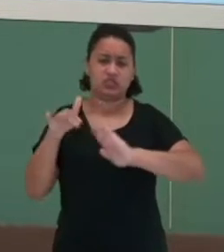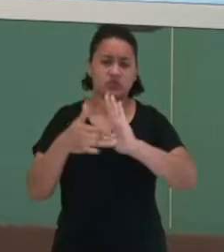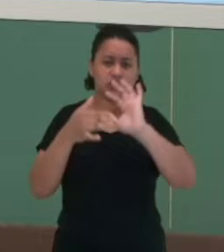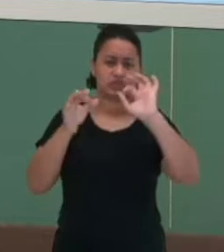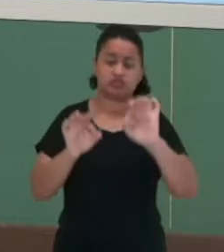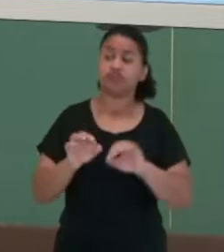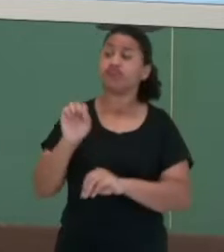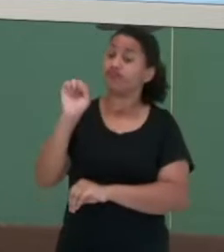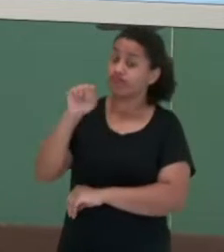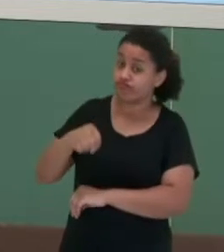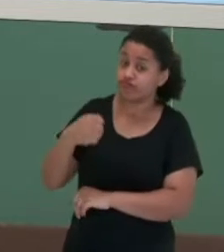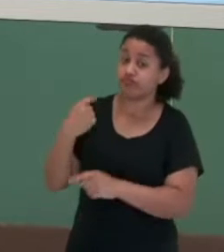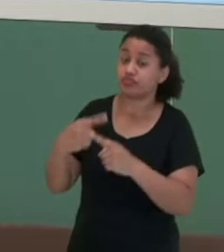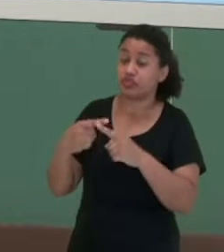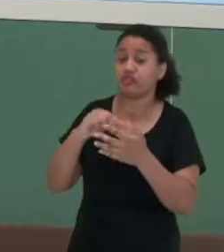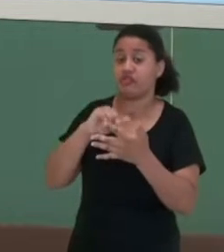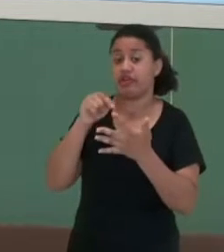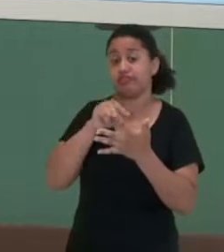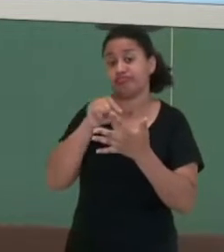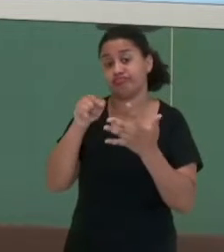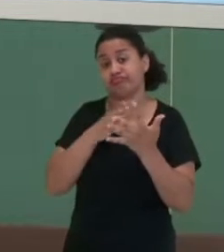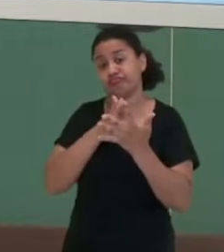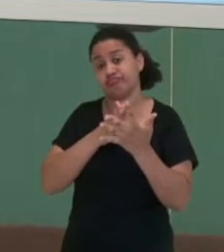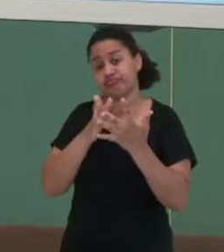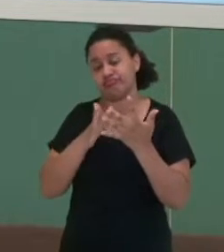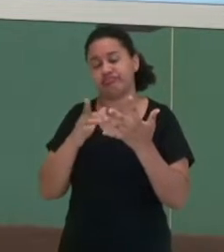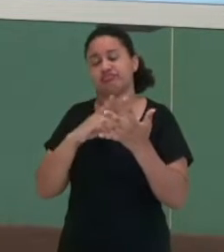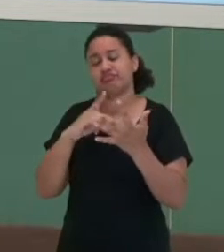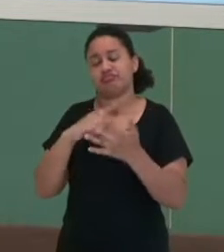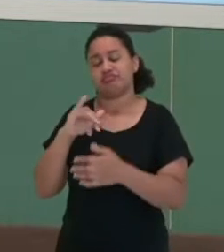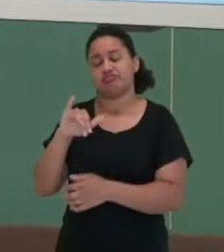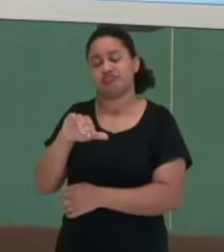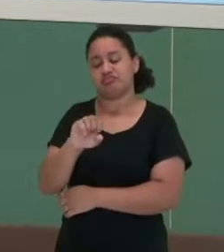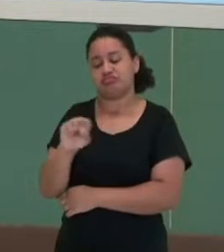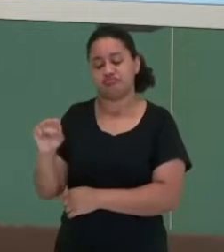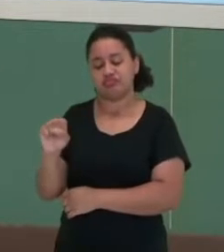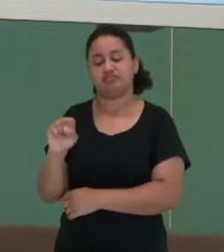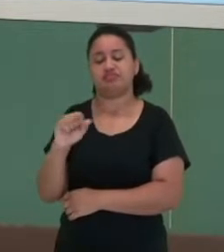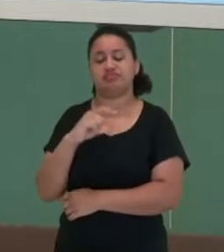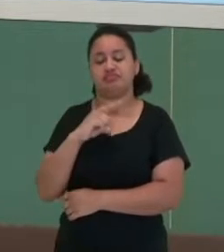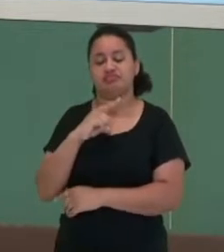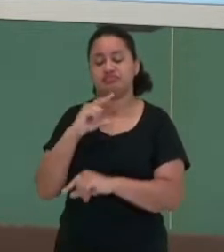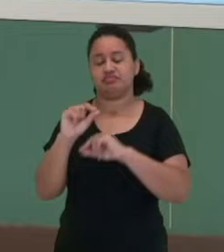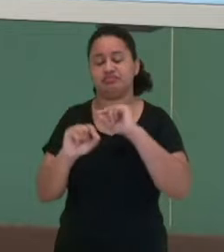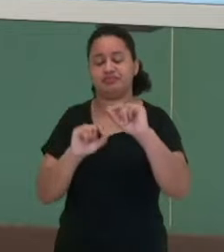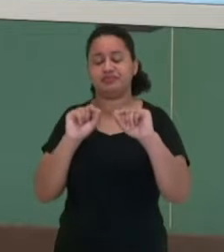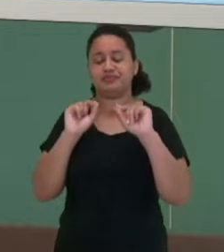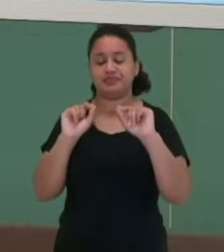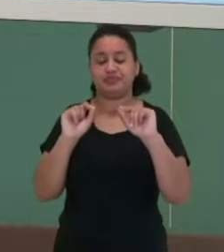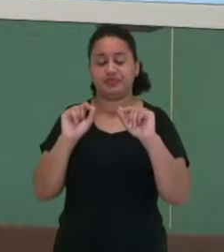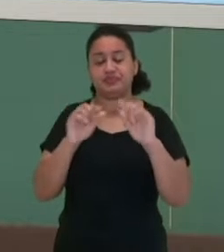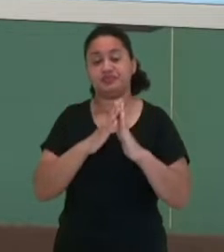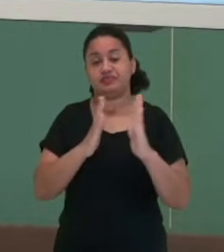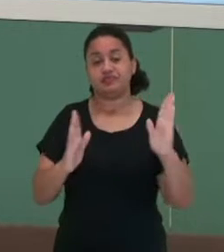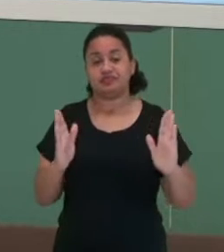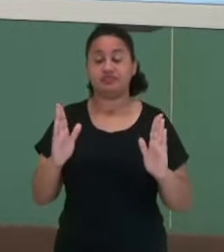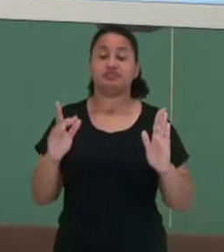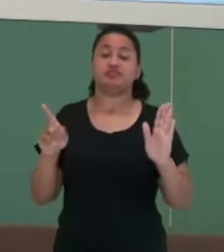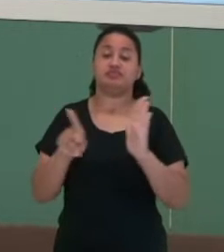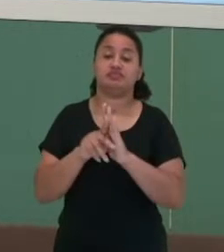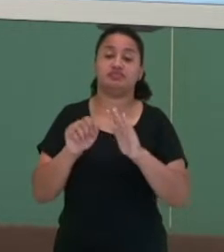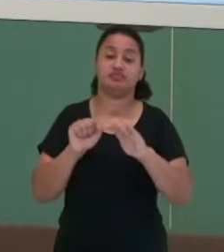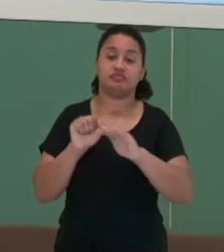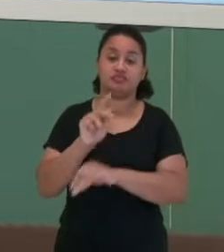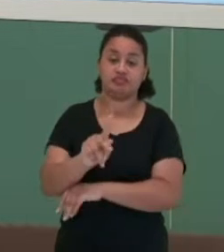Sim, por vários motivos. Vocês vejam que tem INSS, que ele vai ter contar tempo para se aposentar e também